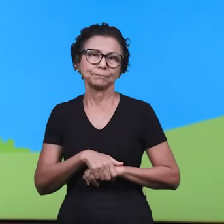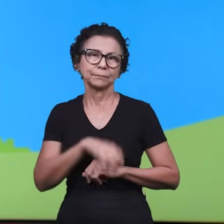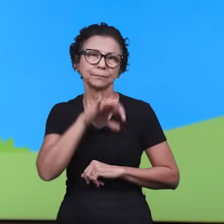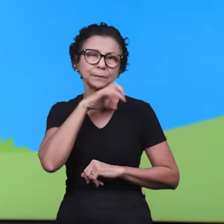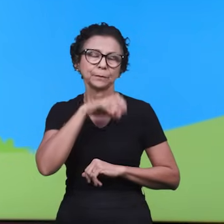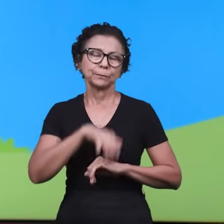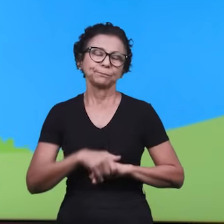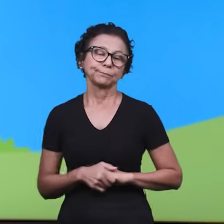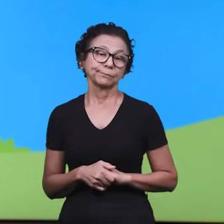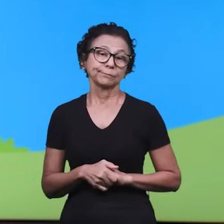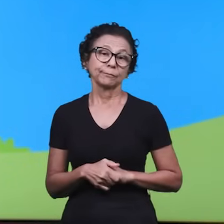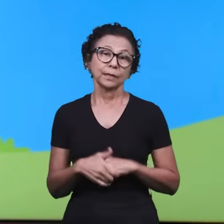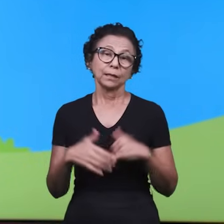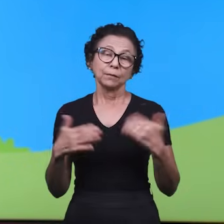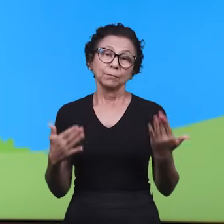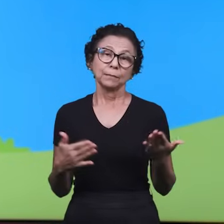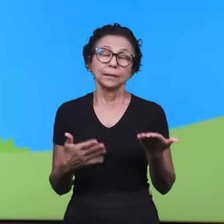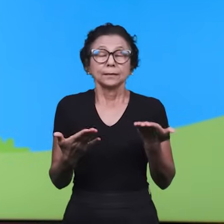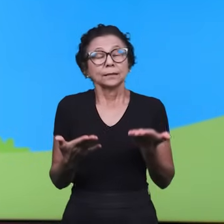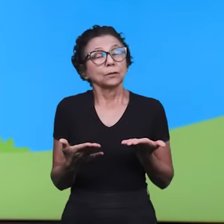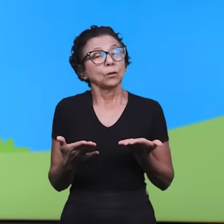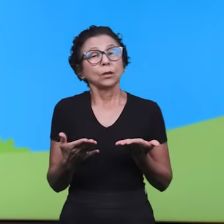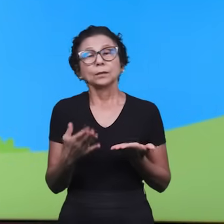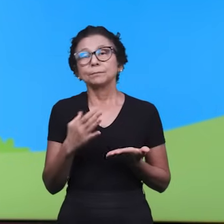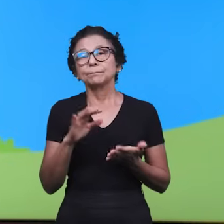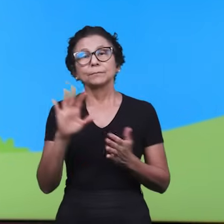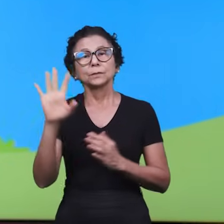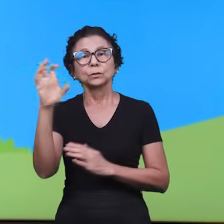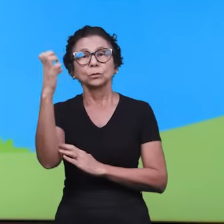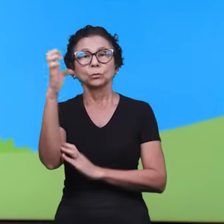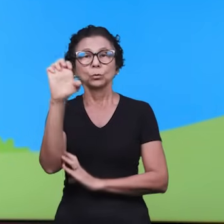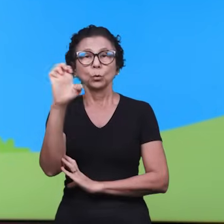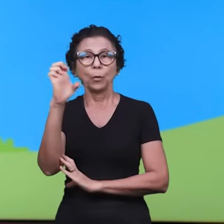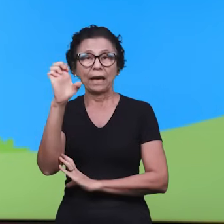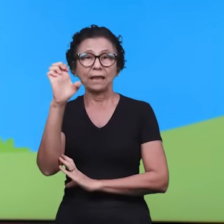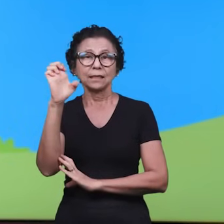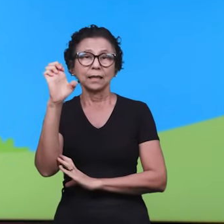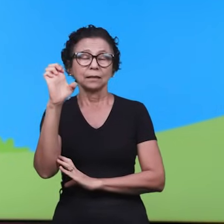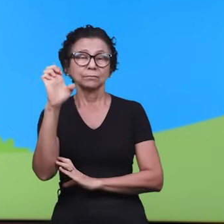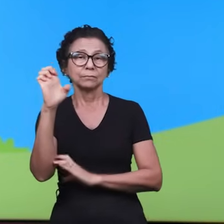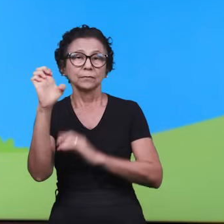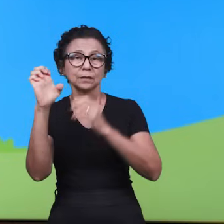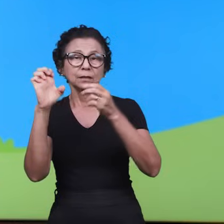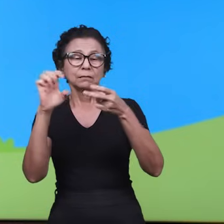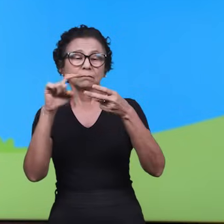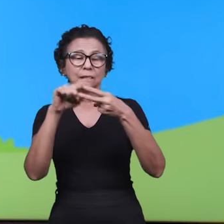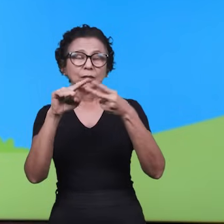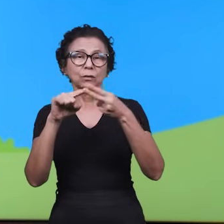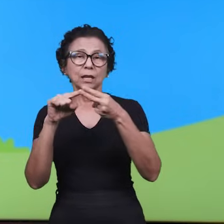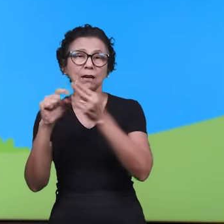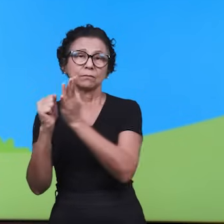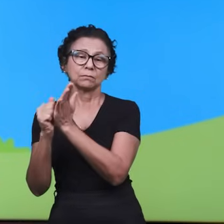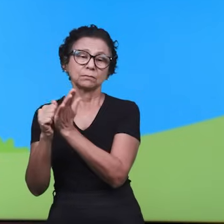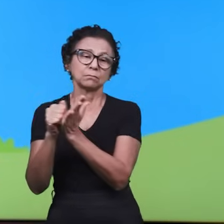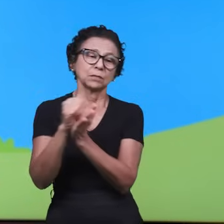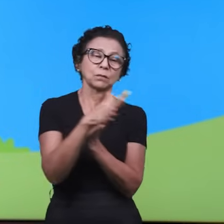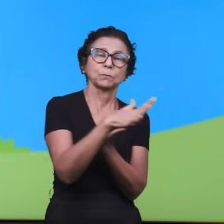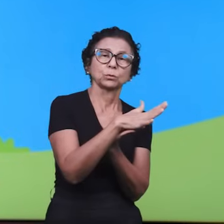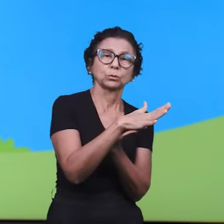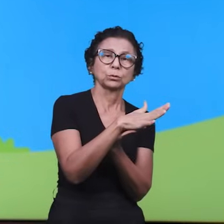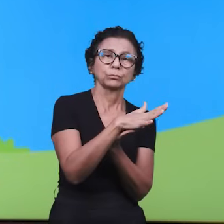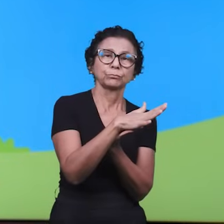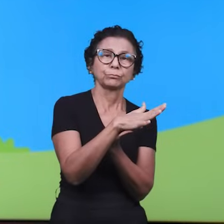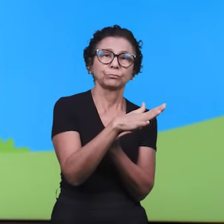livremente. Mas agora eles perderam esse acesso. Então, deixaram de ter a vida